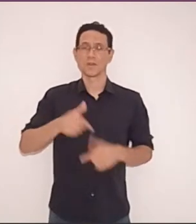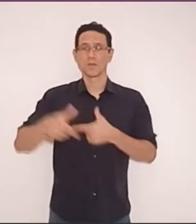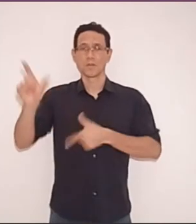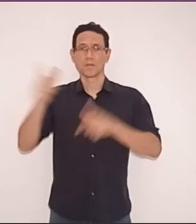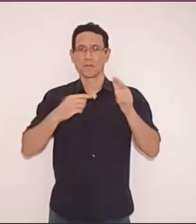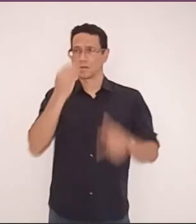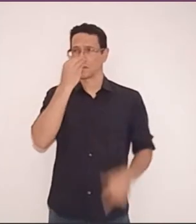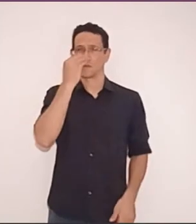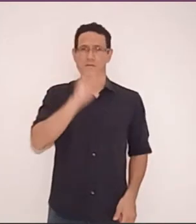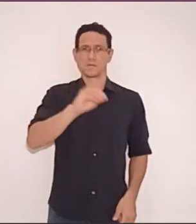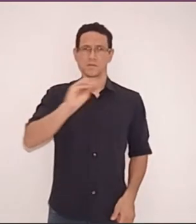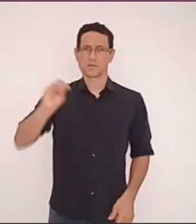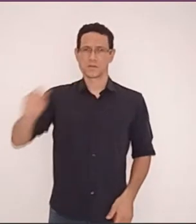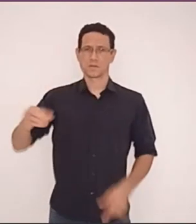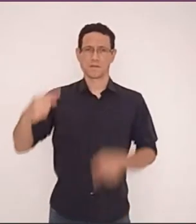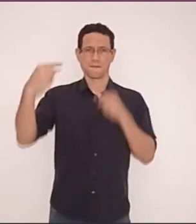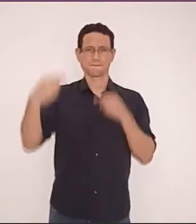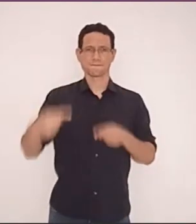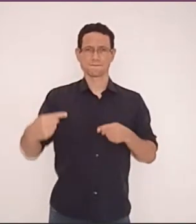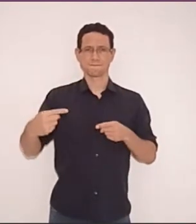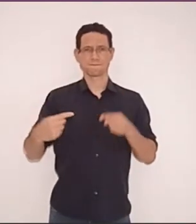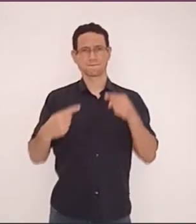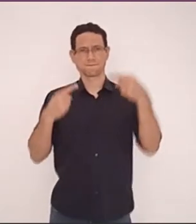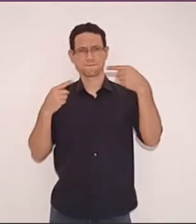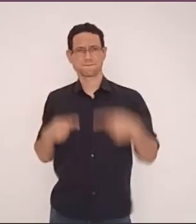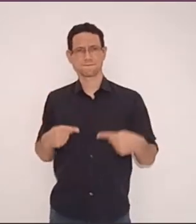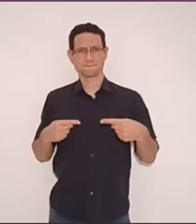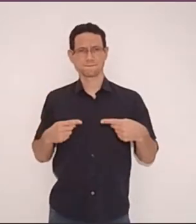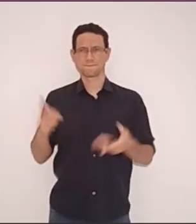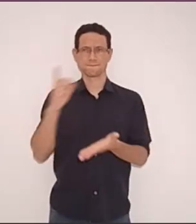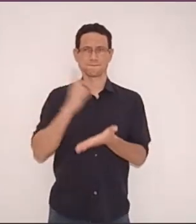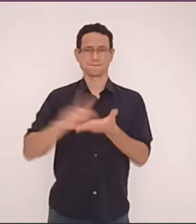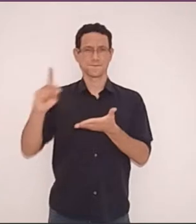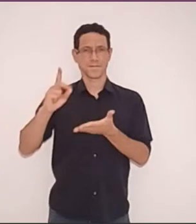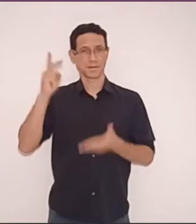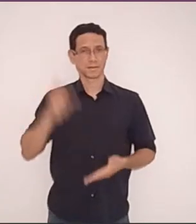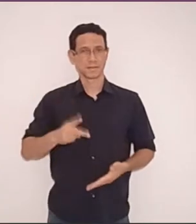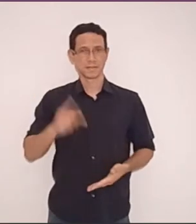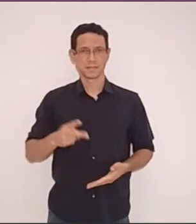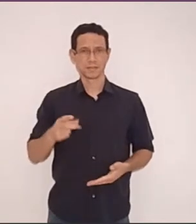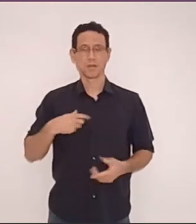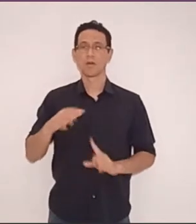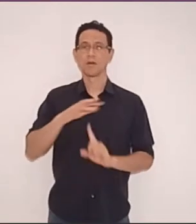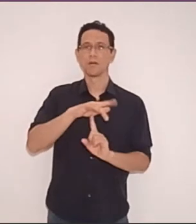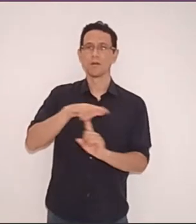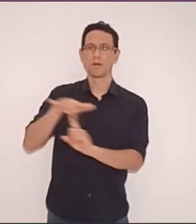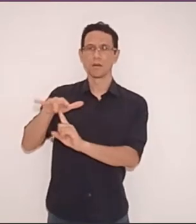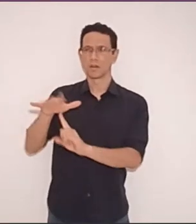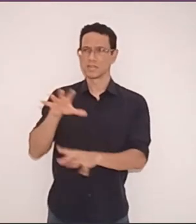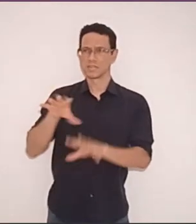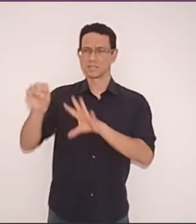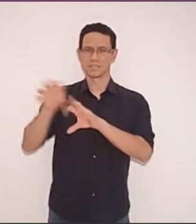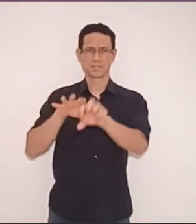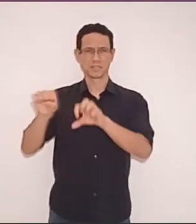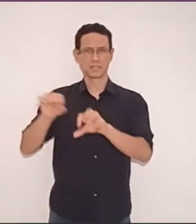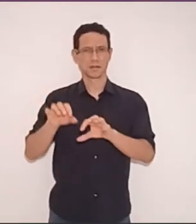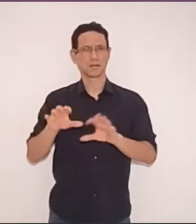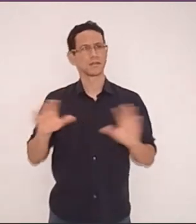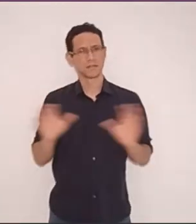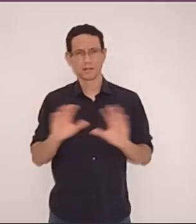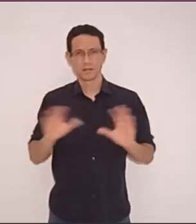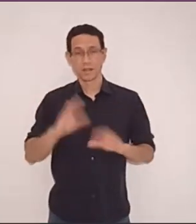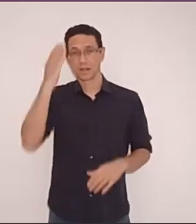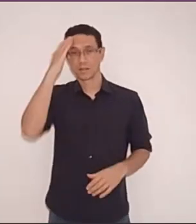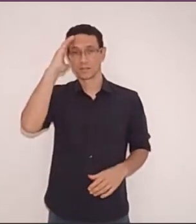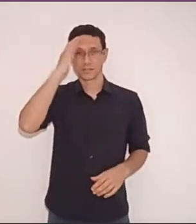outro como que faz um minuto da terra não tratar a natureza meio ambiente com mais igual a ser conquistado mais